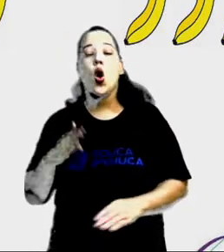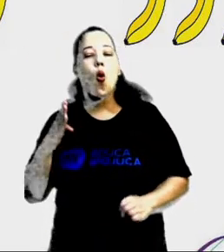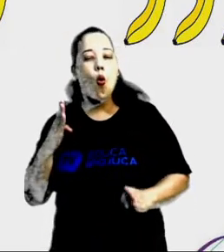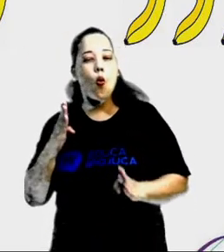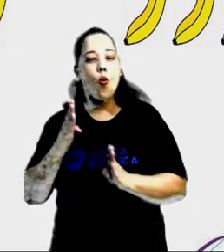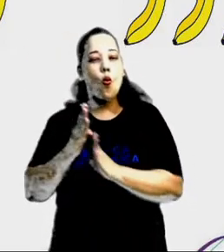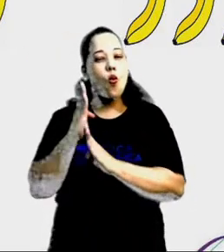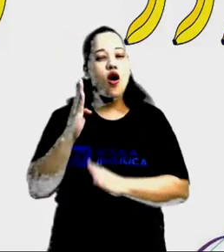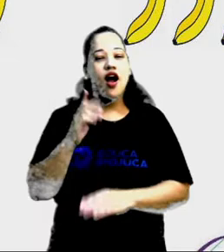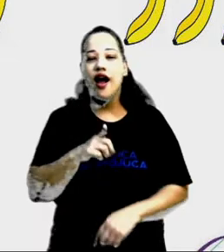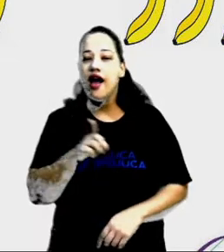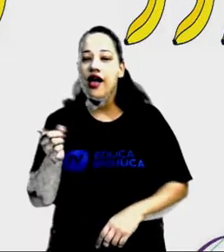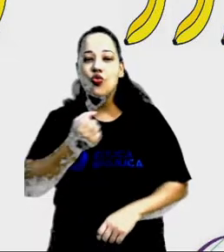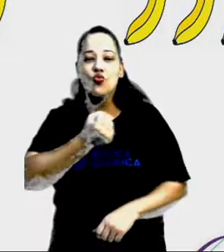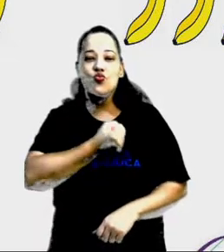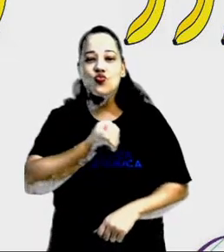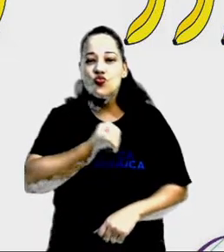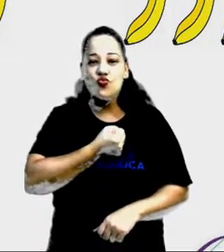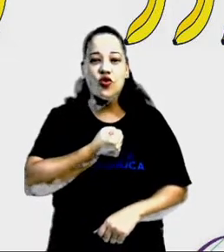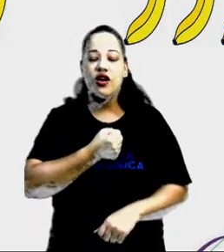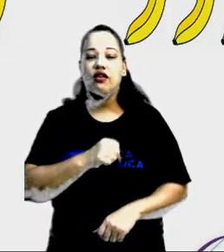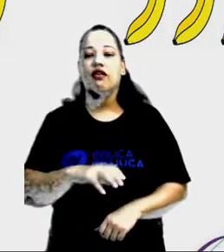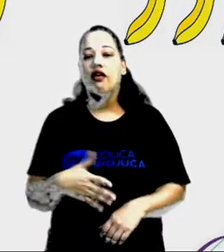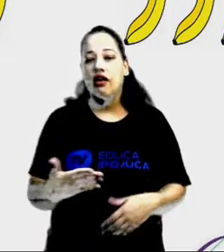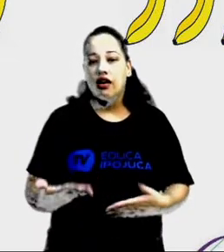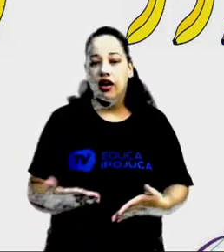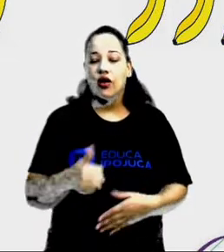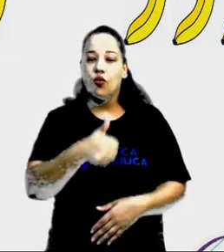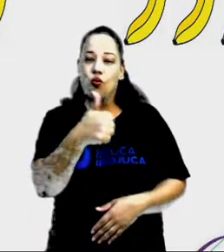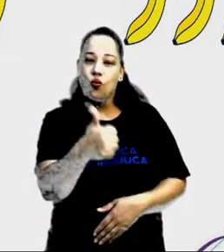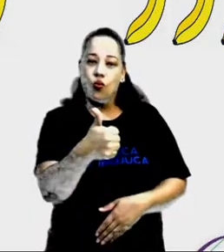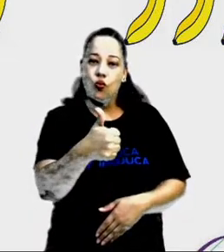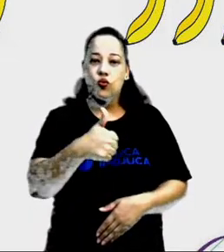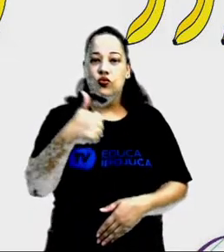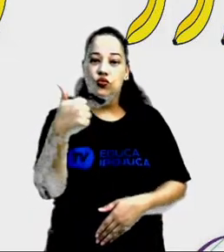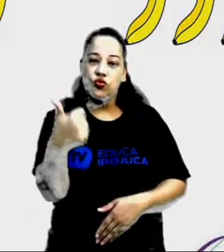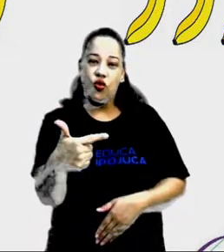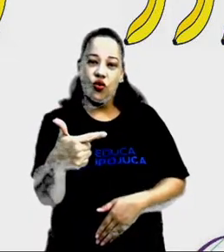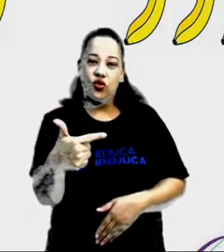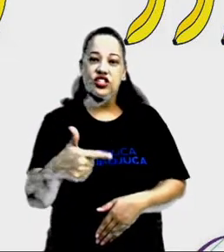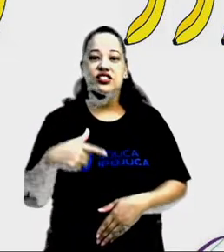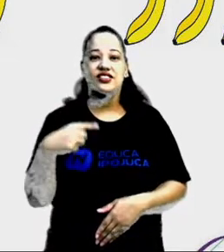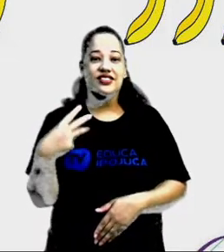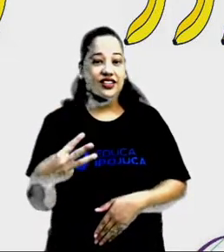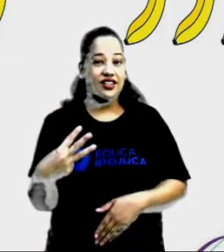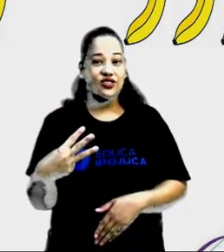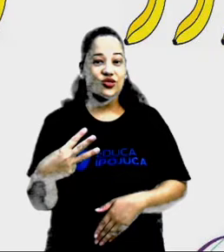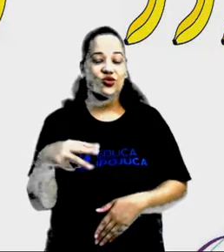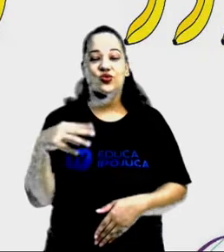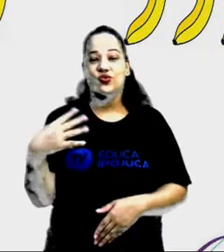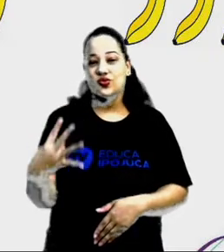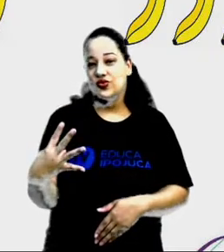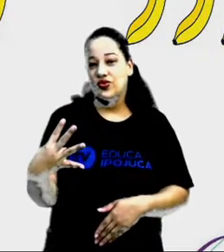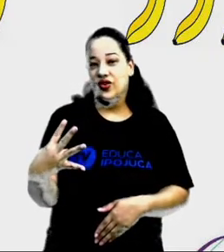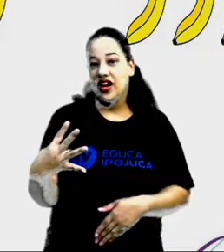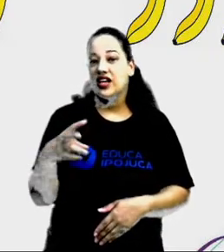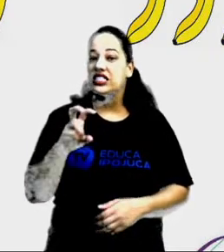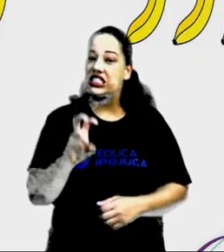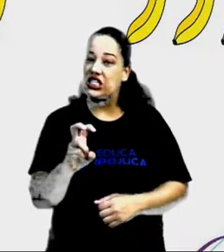o número que está faltando. 1, 2, 3,